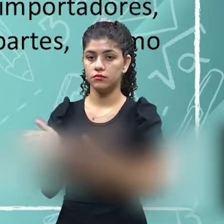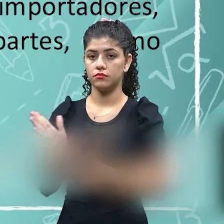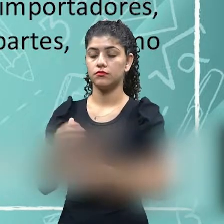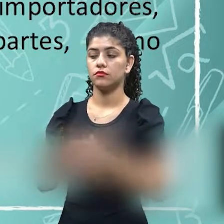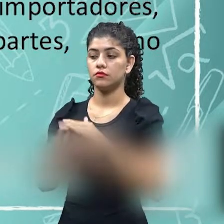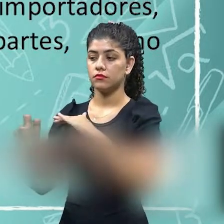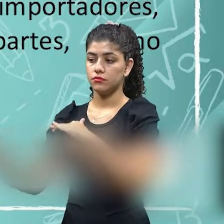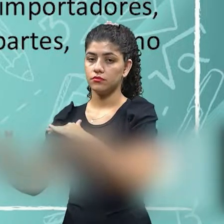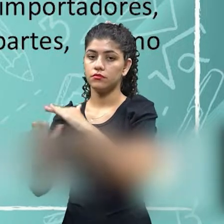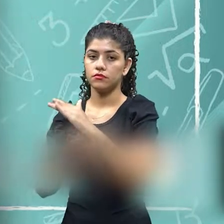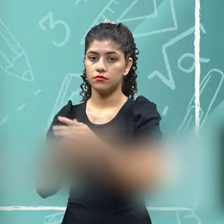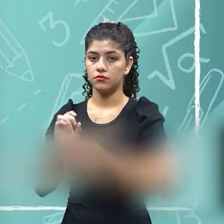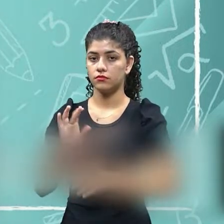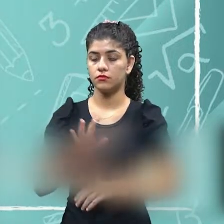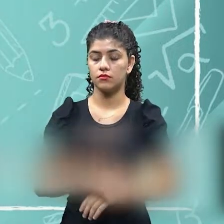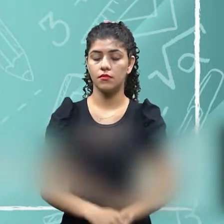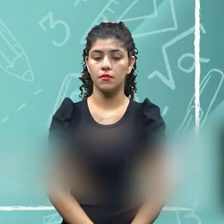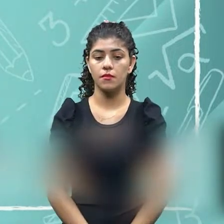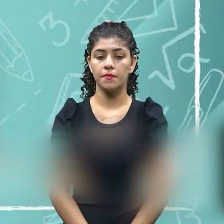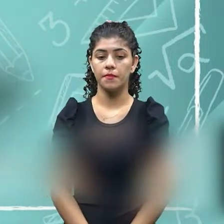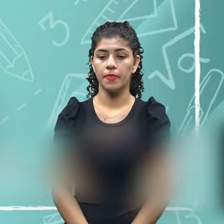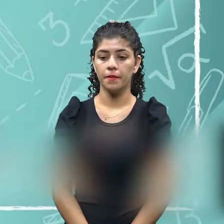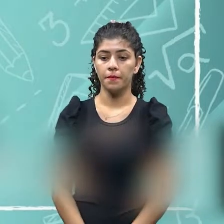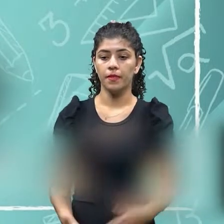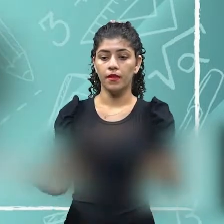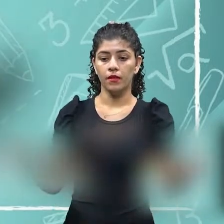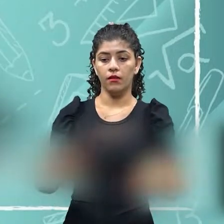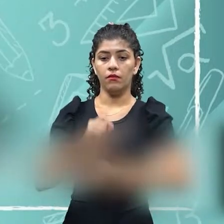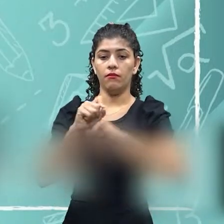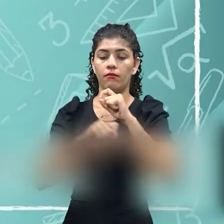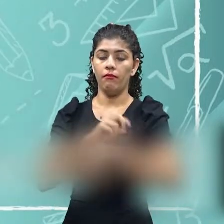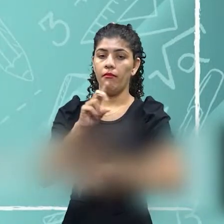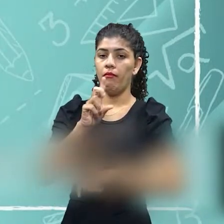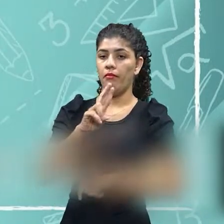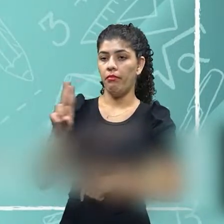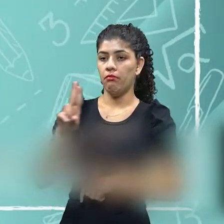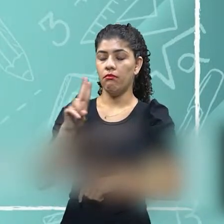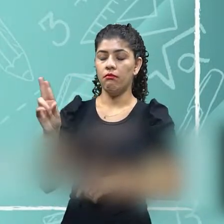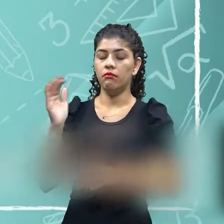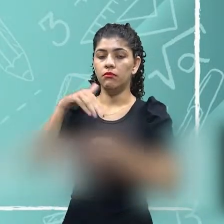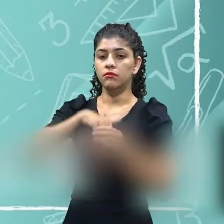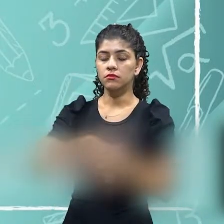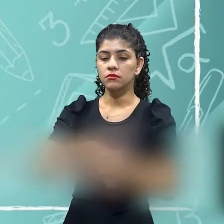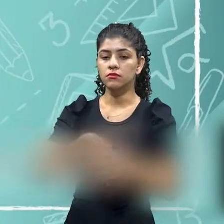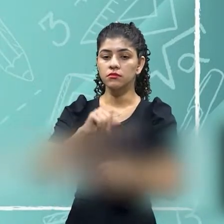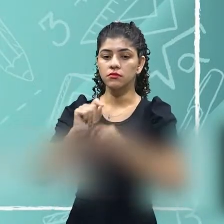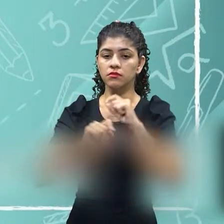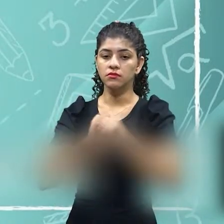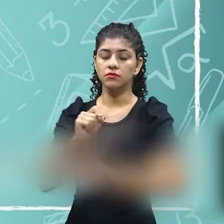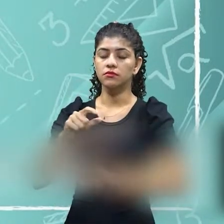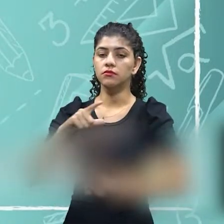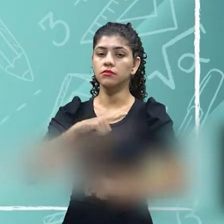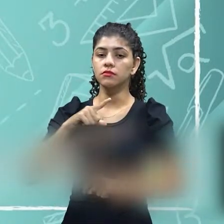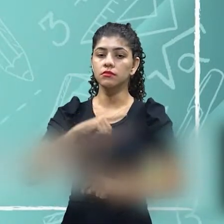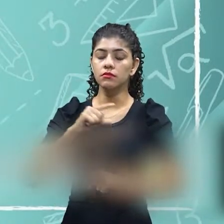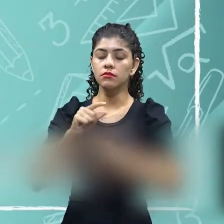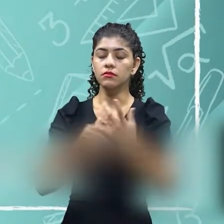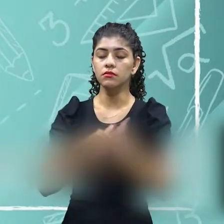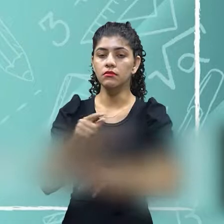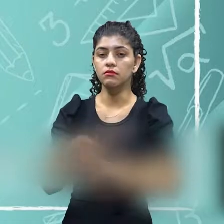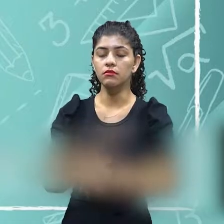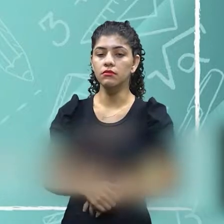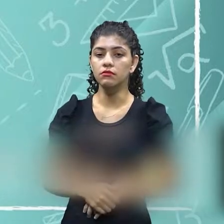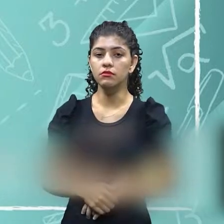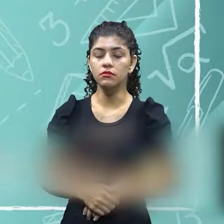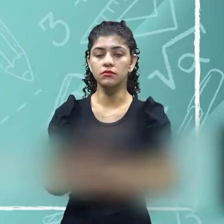e importadores. E agora vamos ver as nomenclaturas dentro das Incoterms, que é justamente onde define